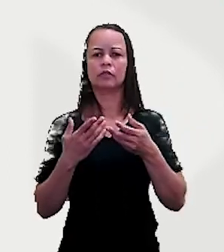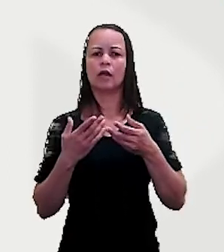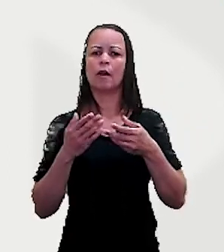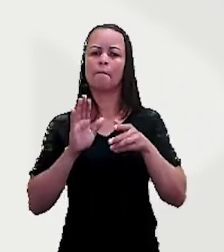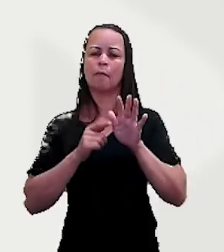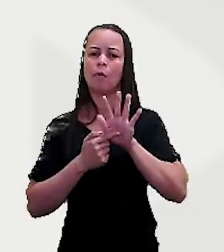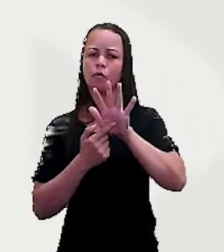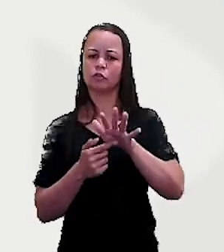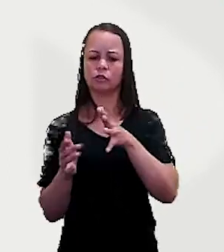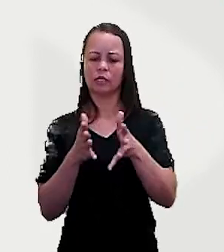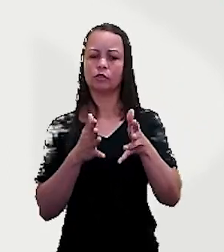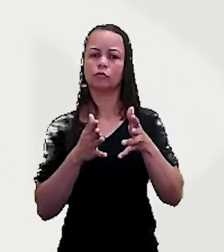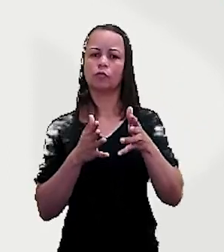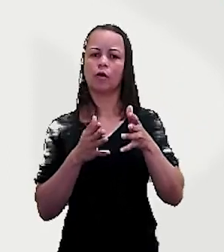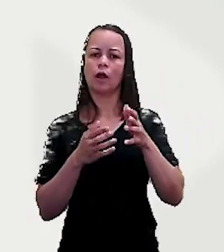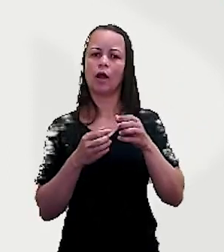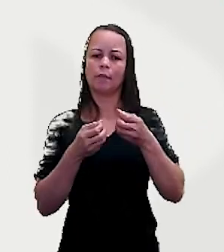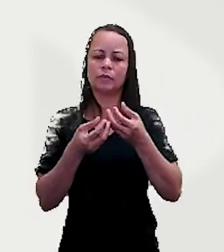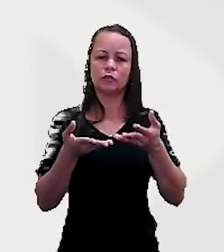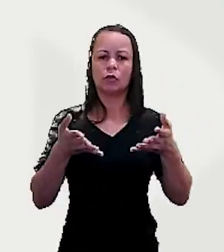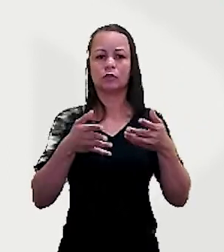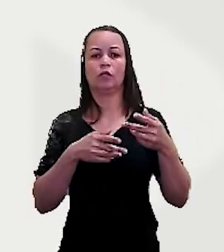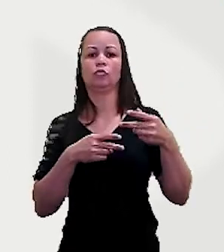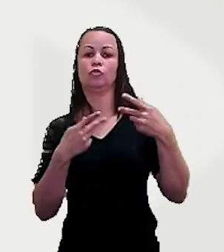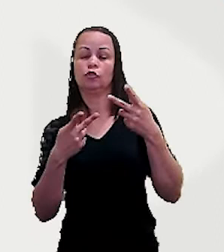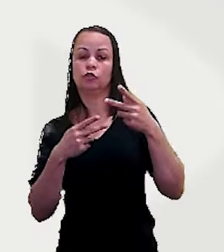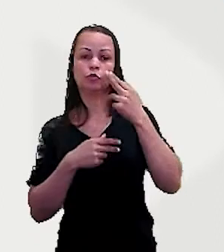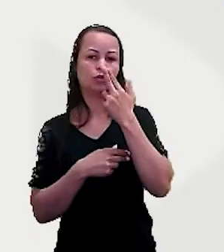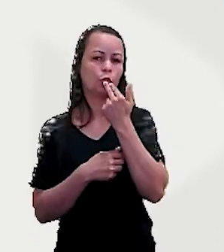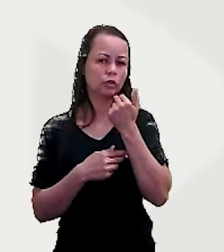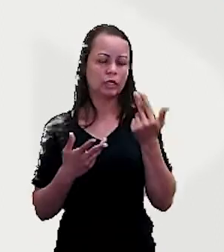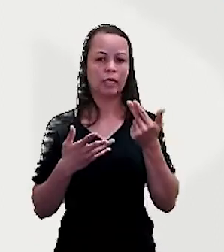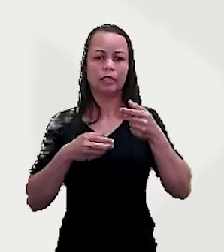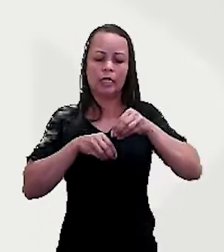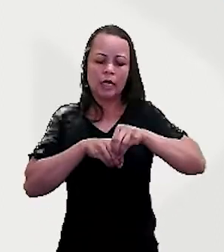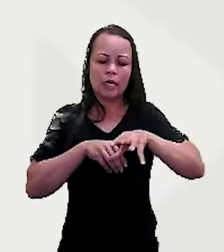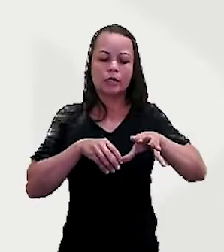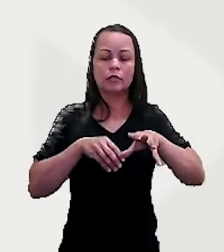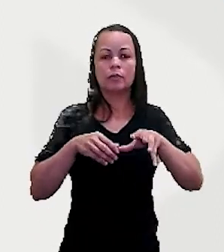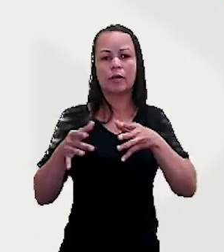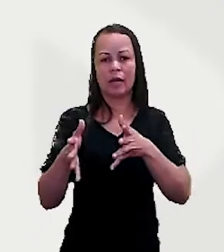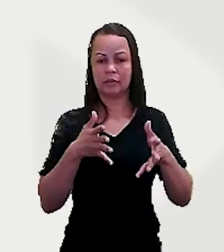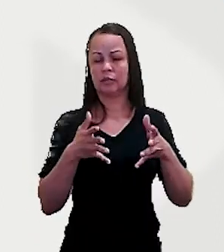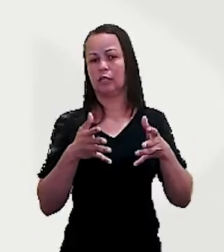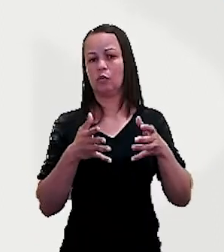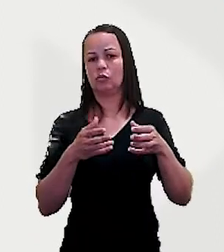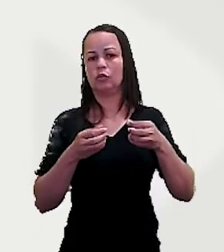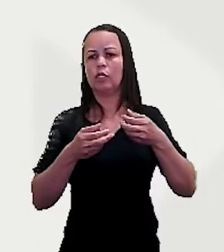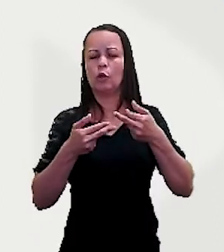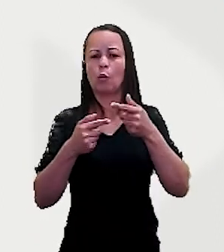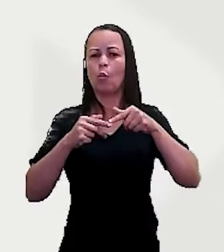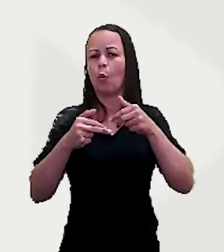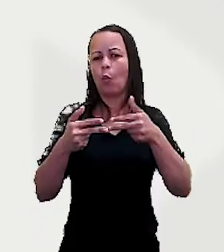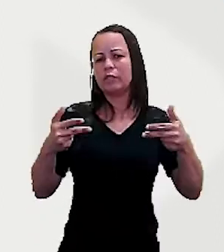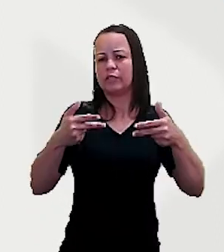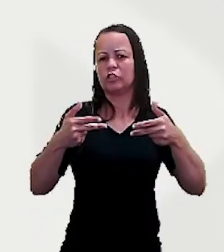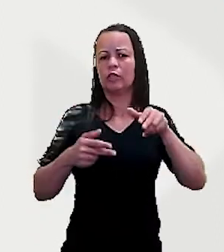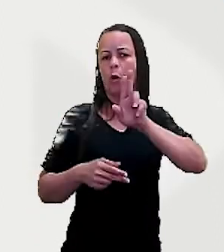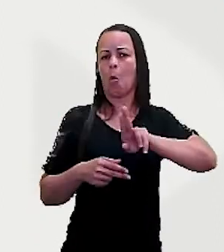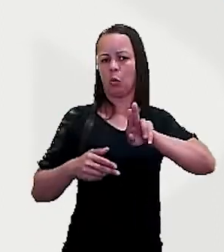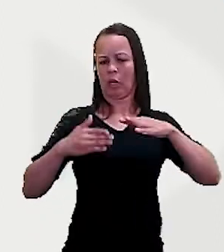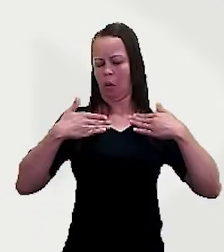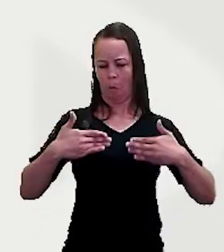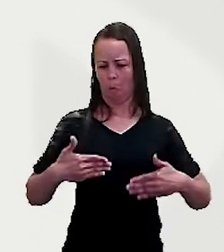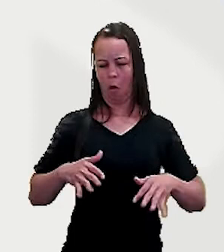a absorção dos nutrientes nele contido e a eliminação do material que não será utilizado pelo corpo. Então,